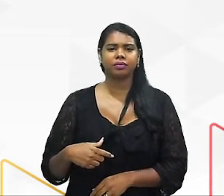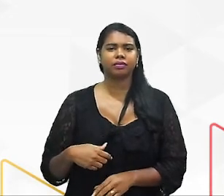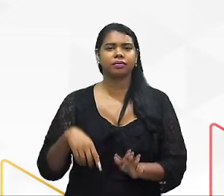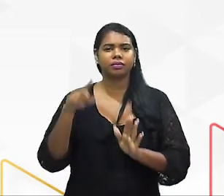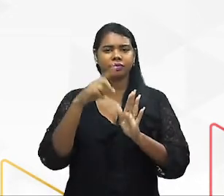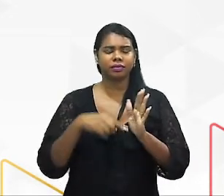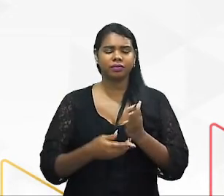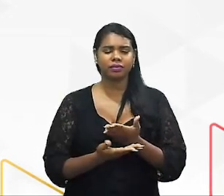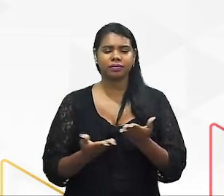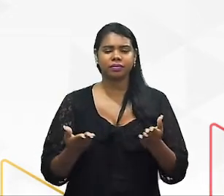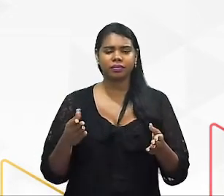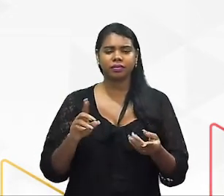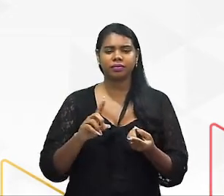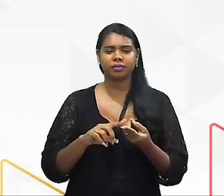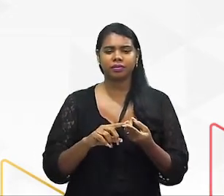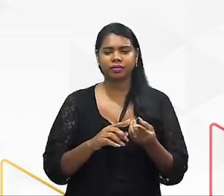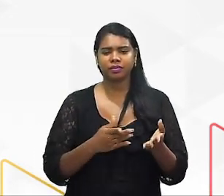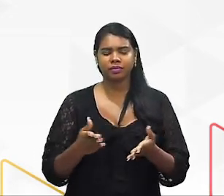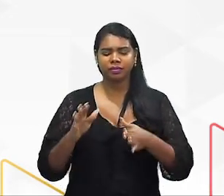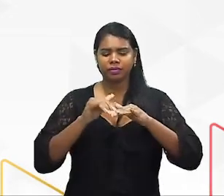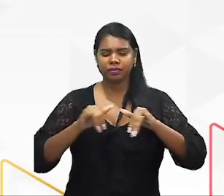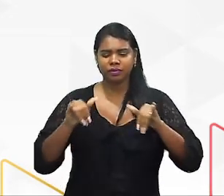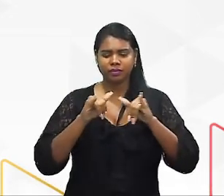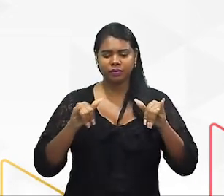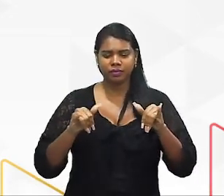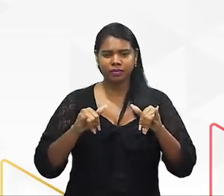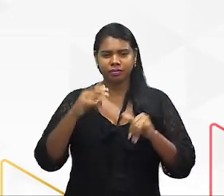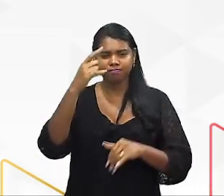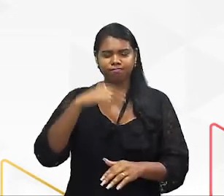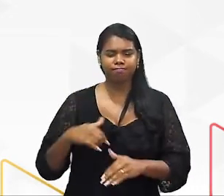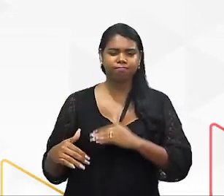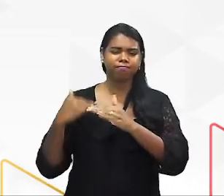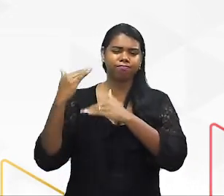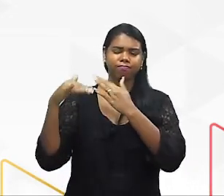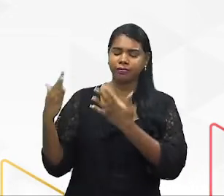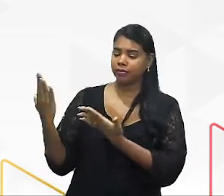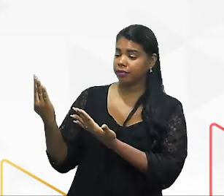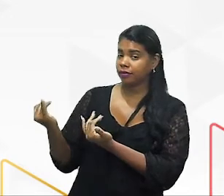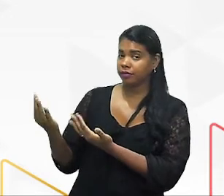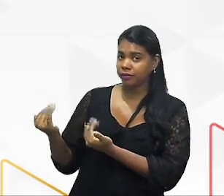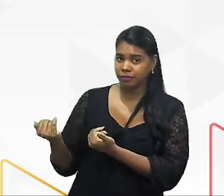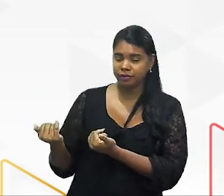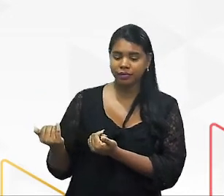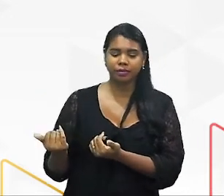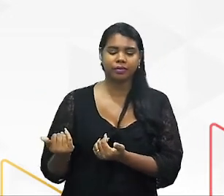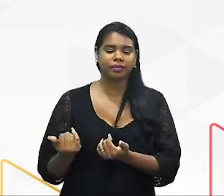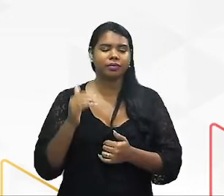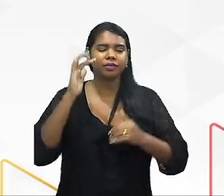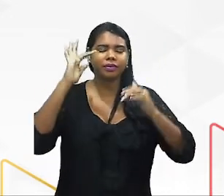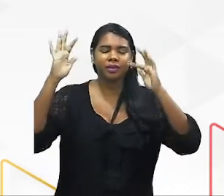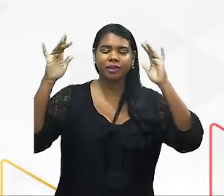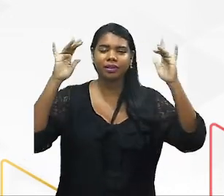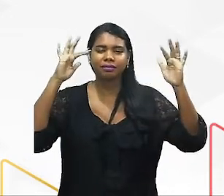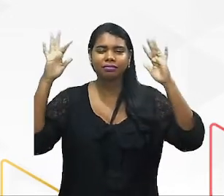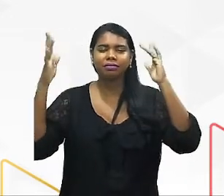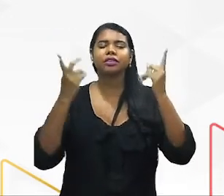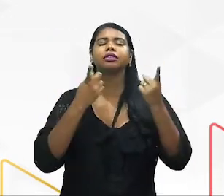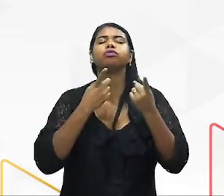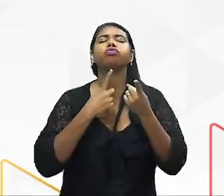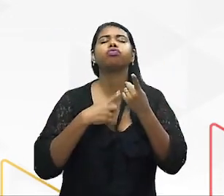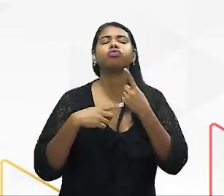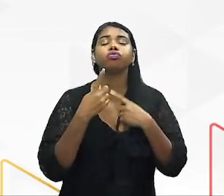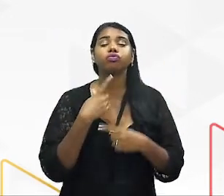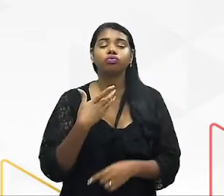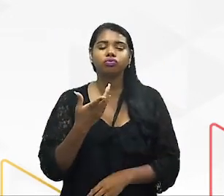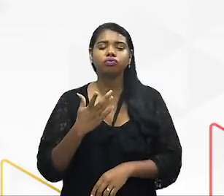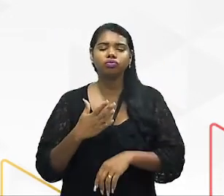deveres. Num processo de formação de identidade, a adolescência é marcada por sonhos e desejos pela